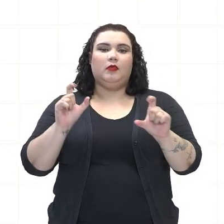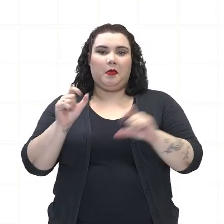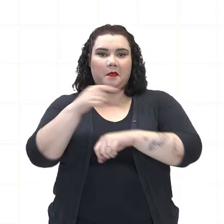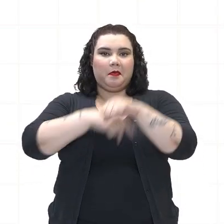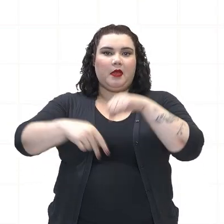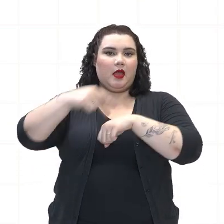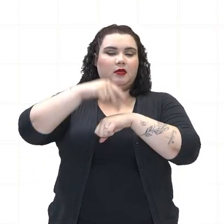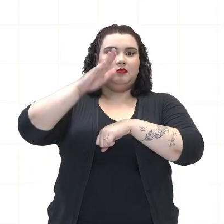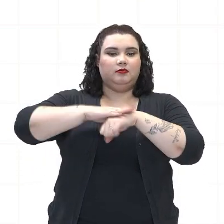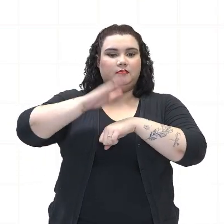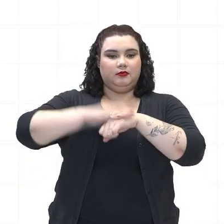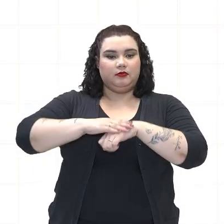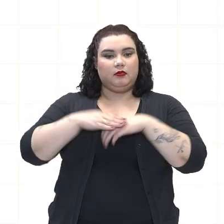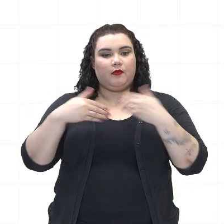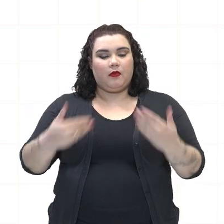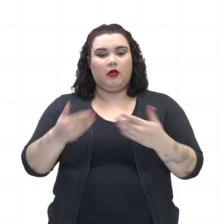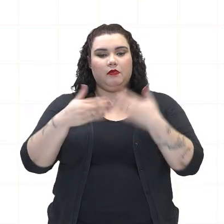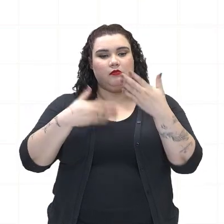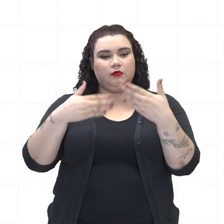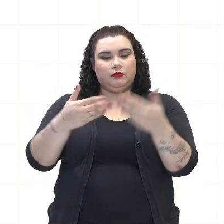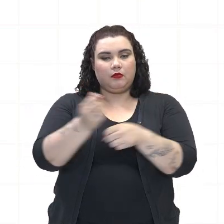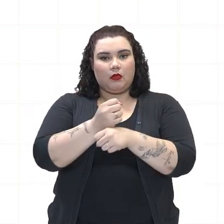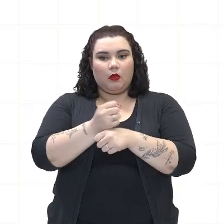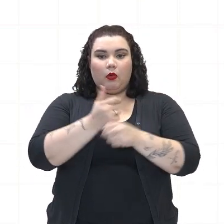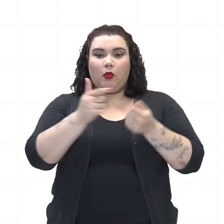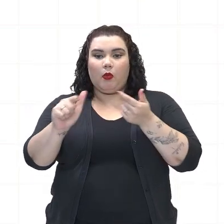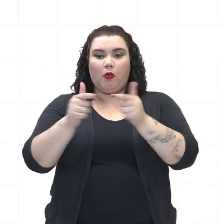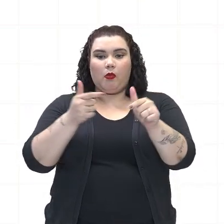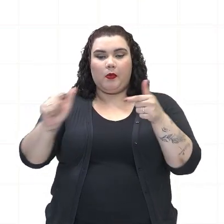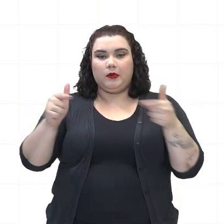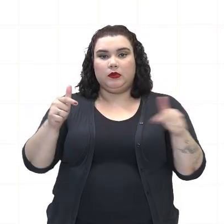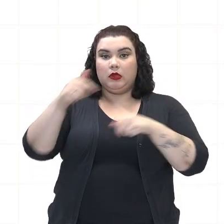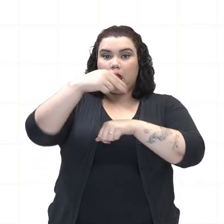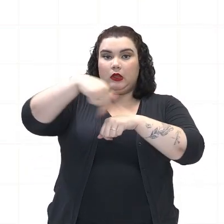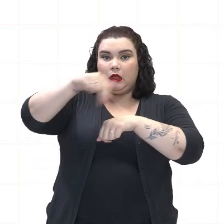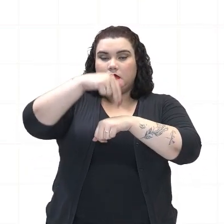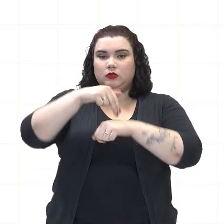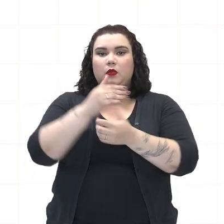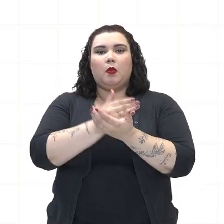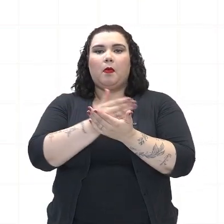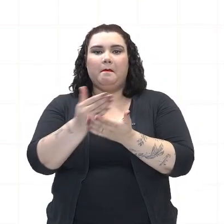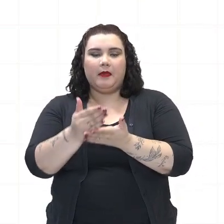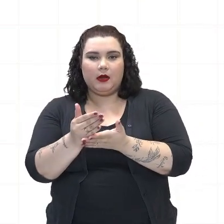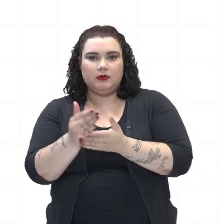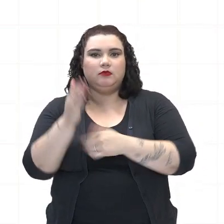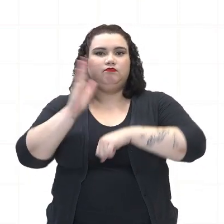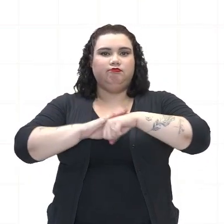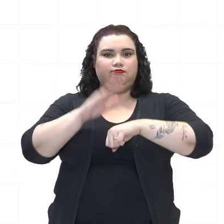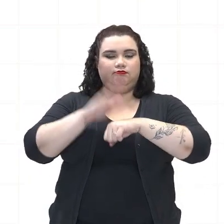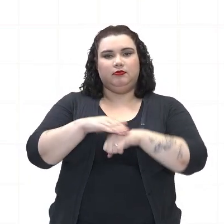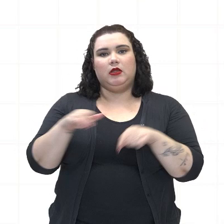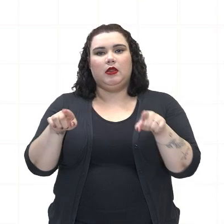ao longo disso, a gente observa outras nações também entrando nessa onda de se tornar